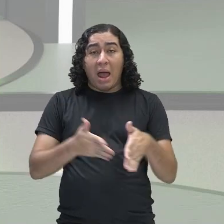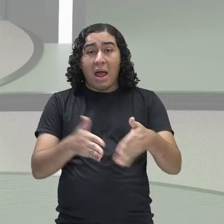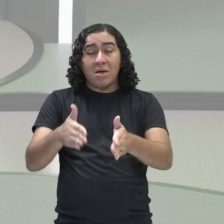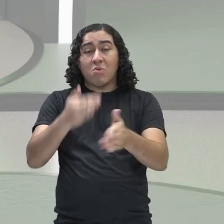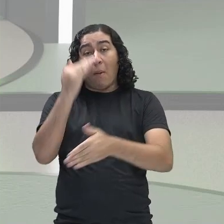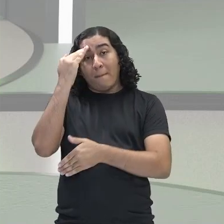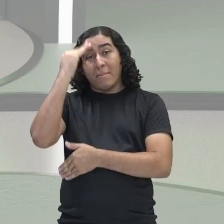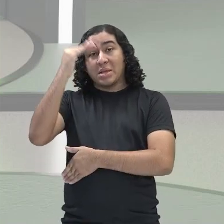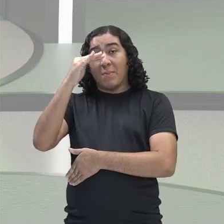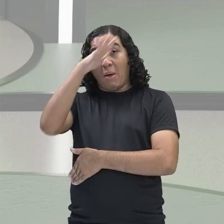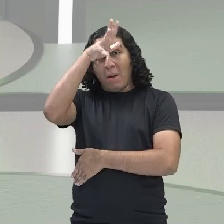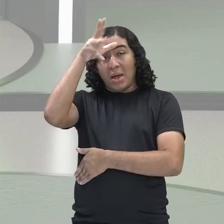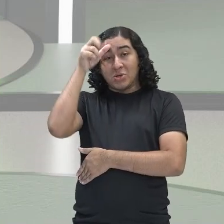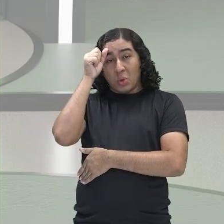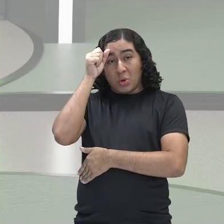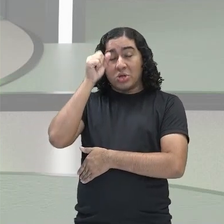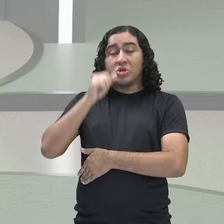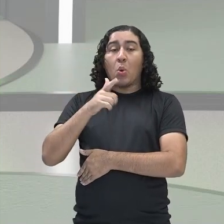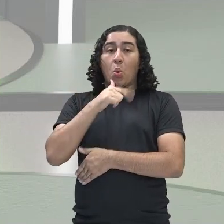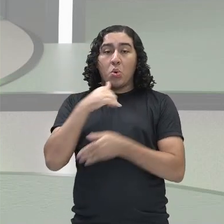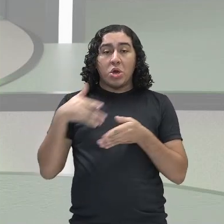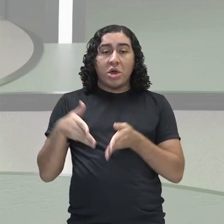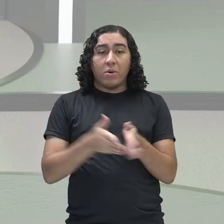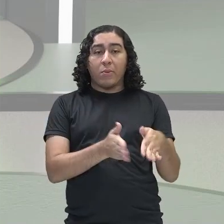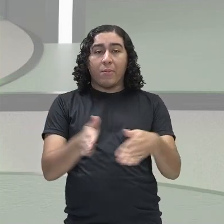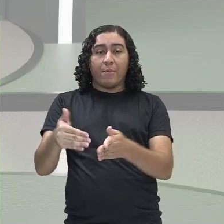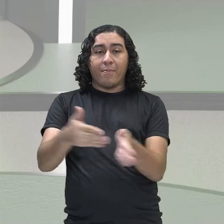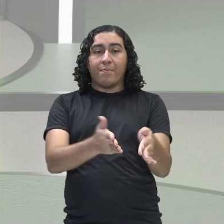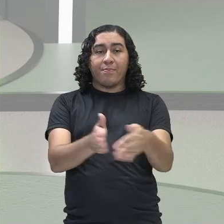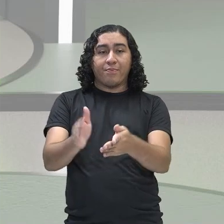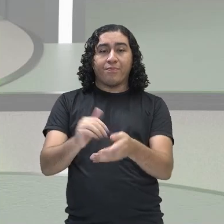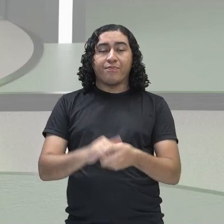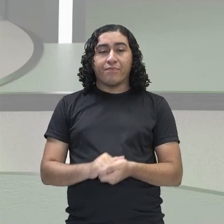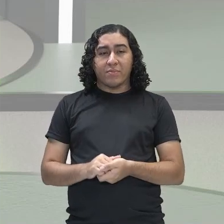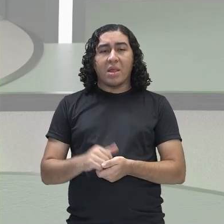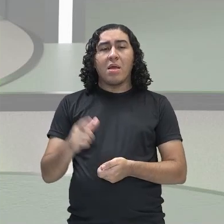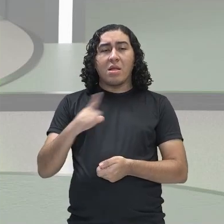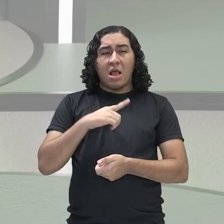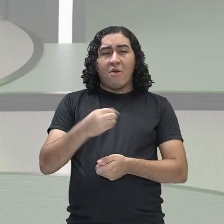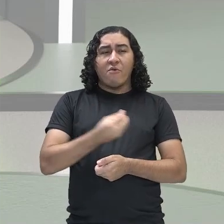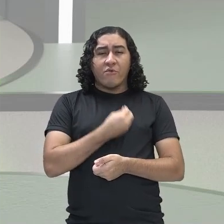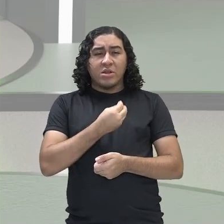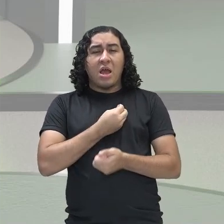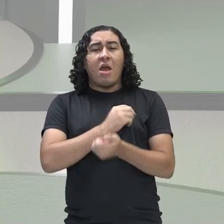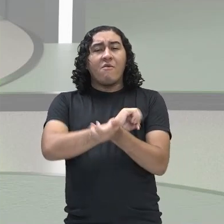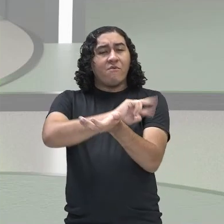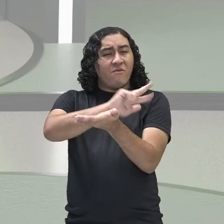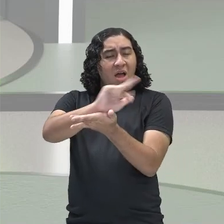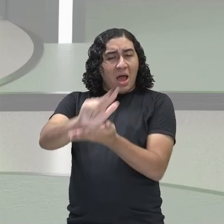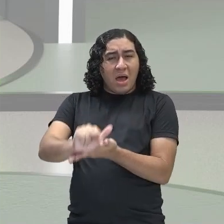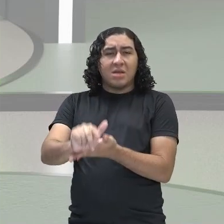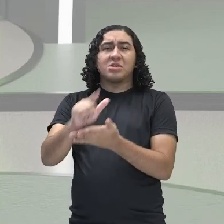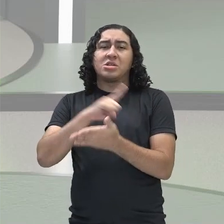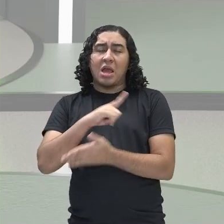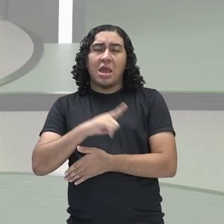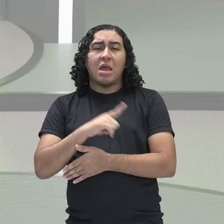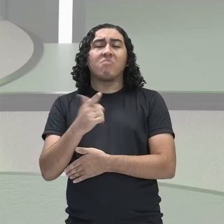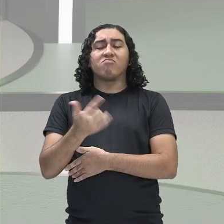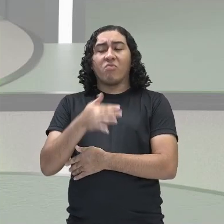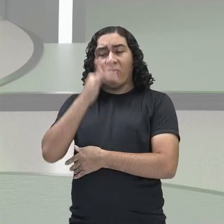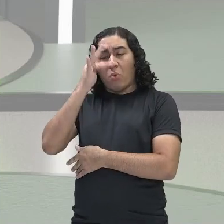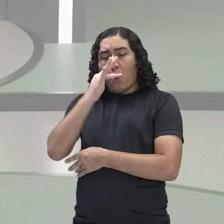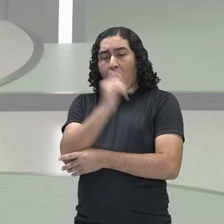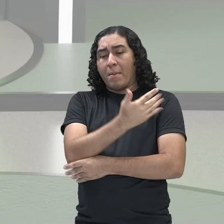rio Amazonas, né? Então, além dessa grande biodiversidade, tanto da fauna quanto da flora, né? Tem uma